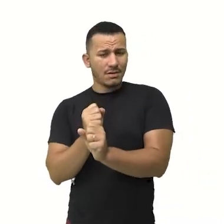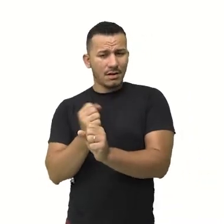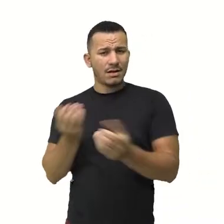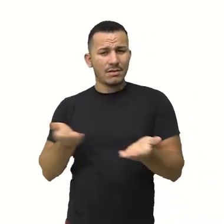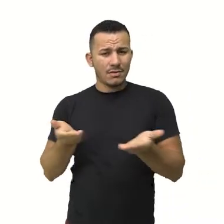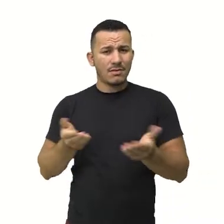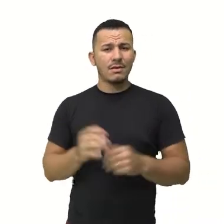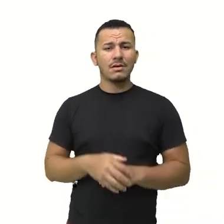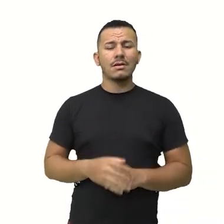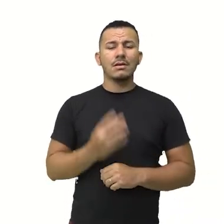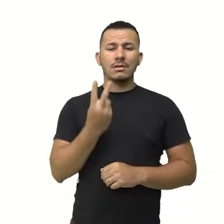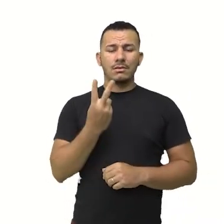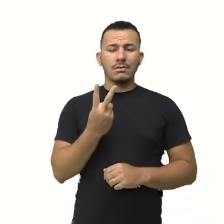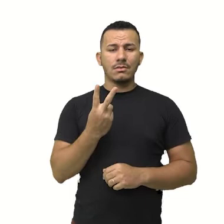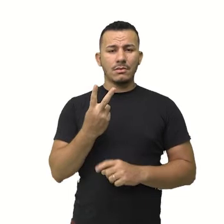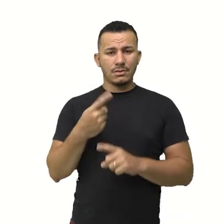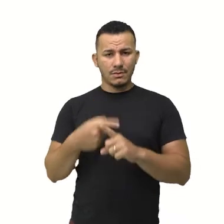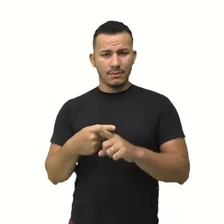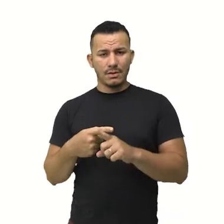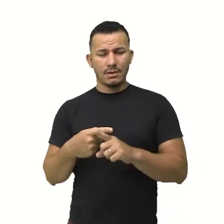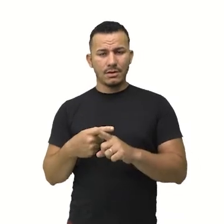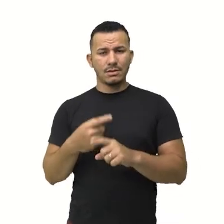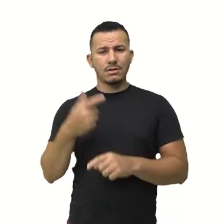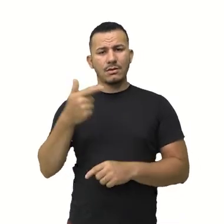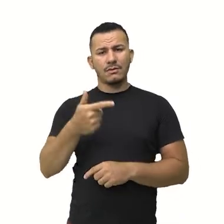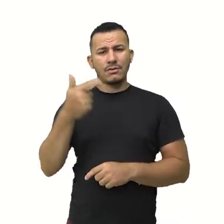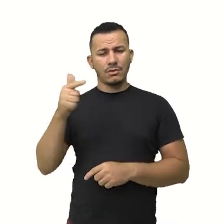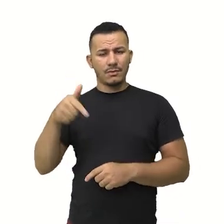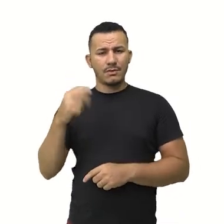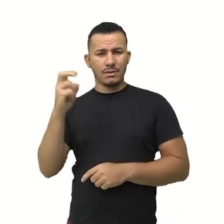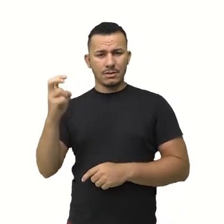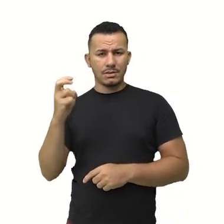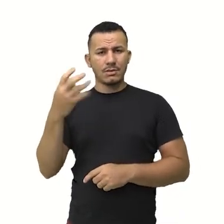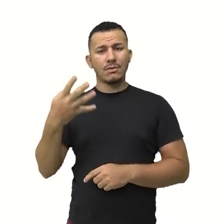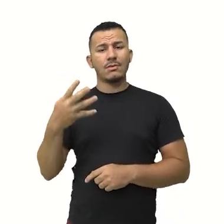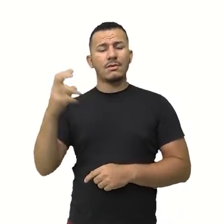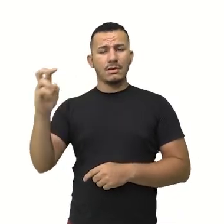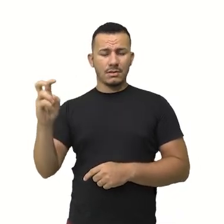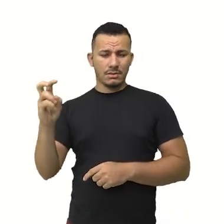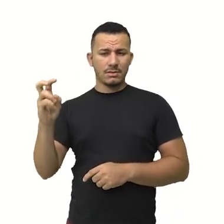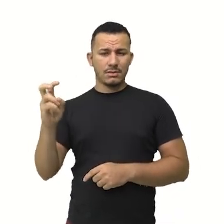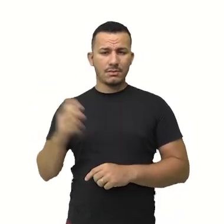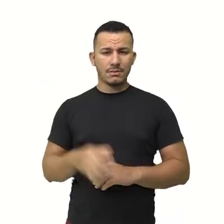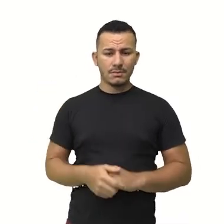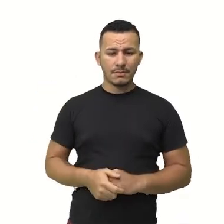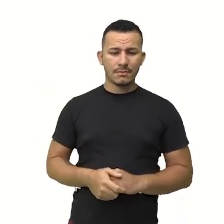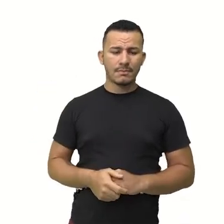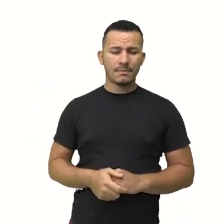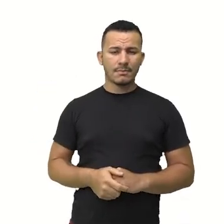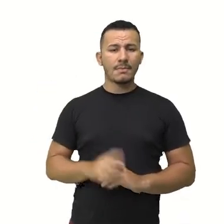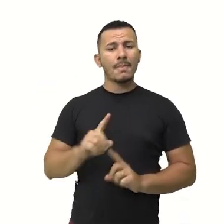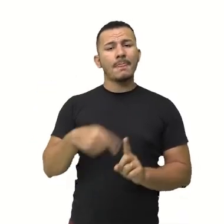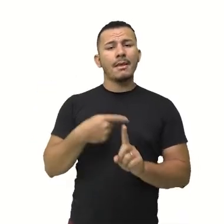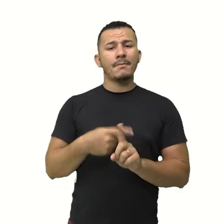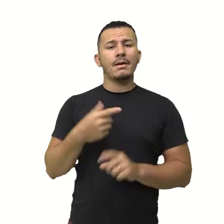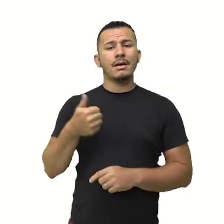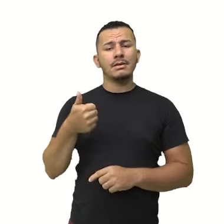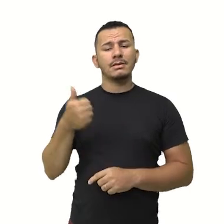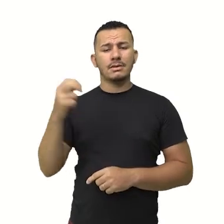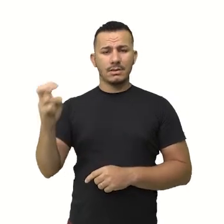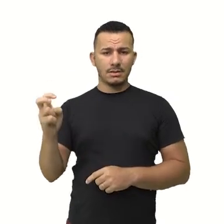Então, 2 vezes 22,5 vai dar 45, certo? Com mais